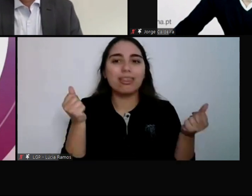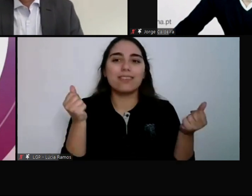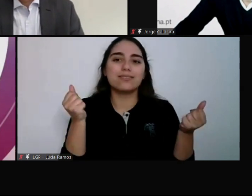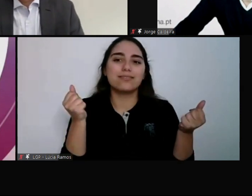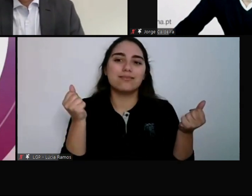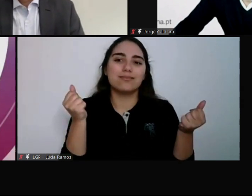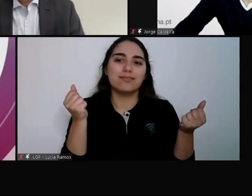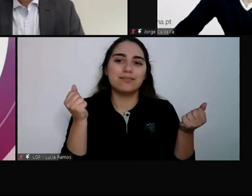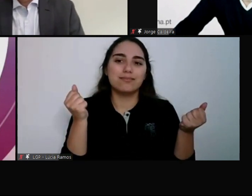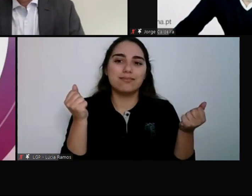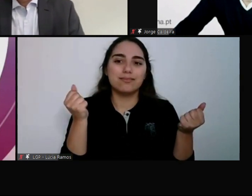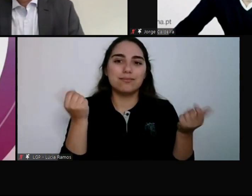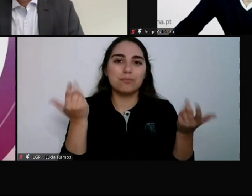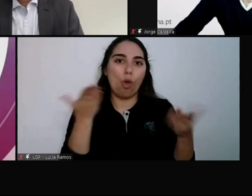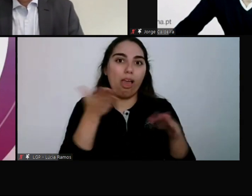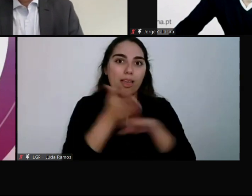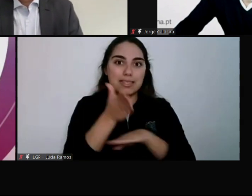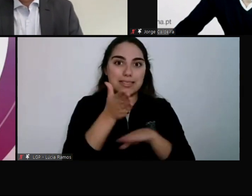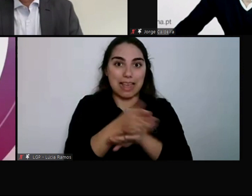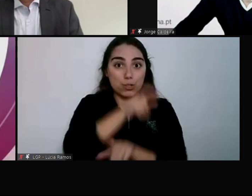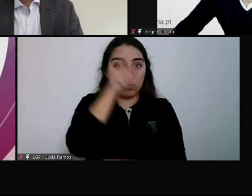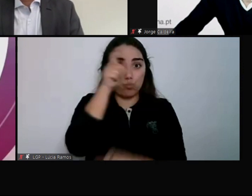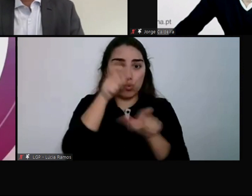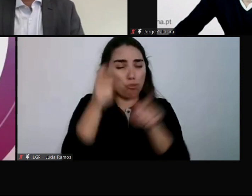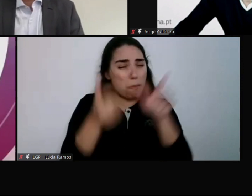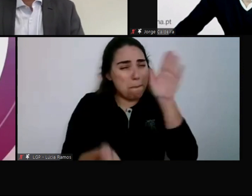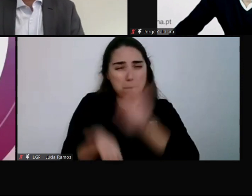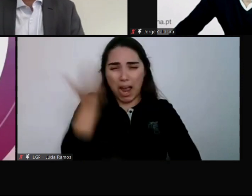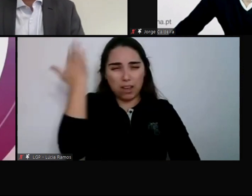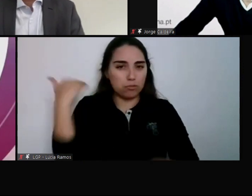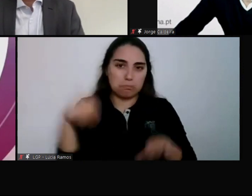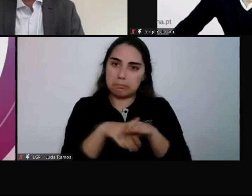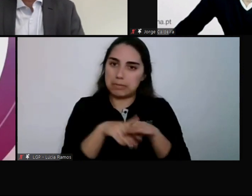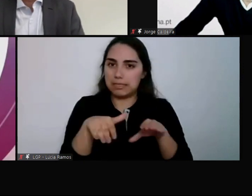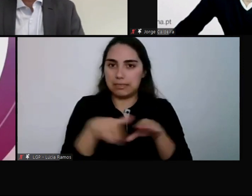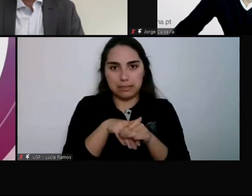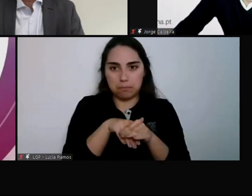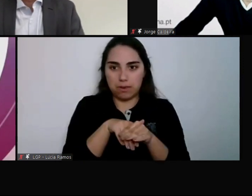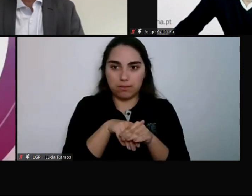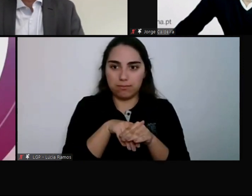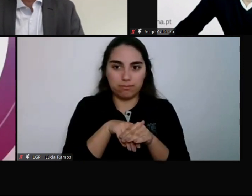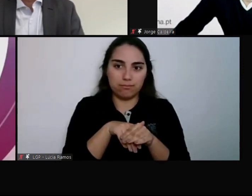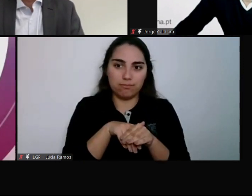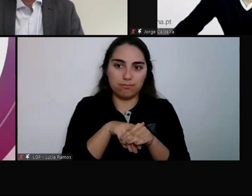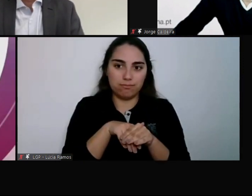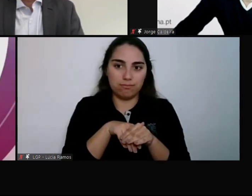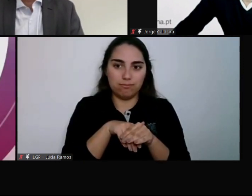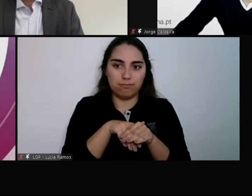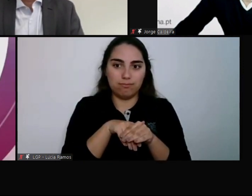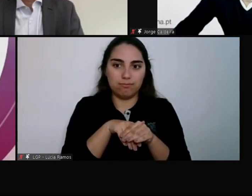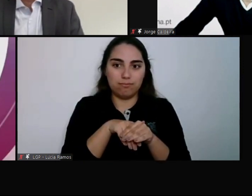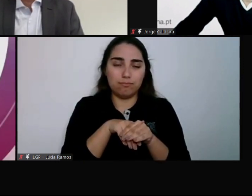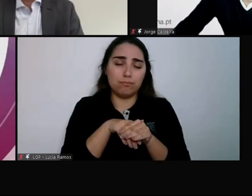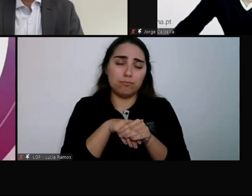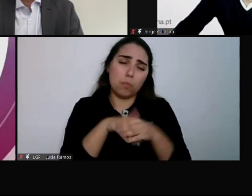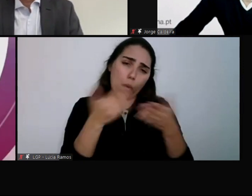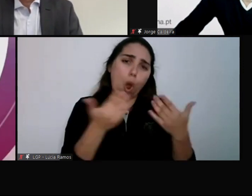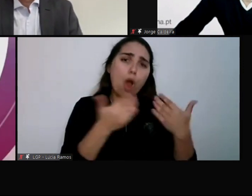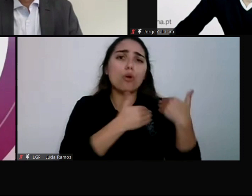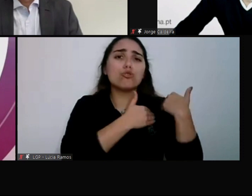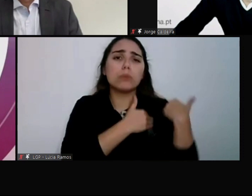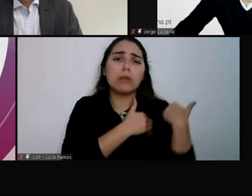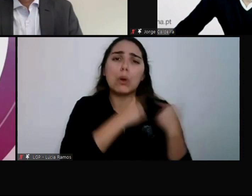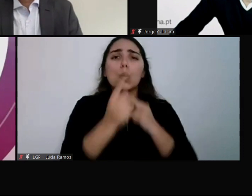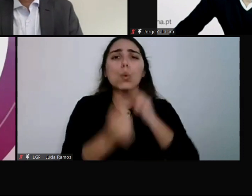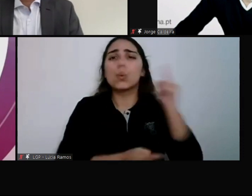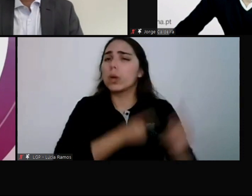massificar o acesso à formação, respeitando a autonomia de cada um, o tempo de cada